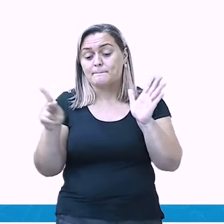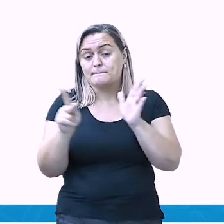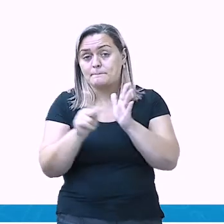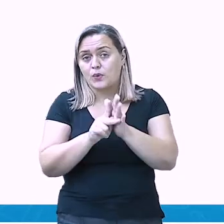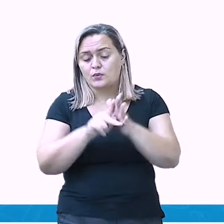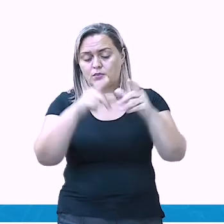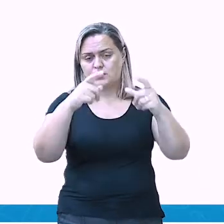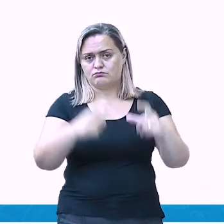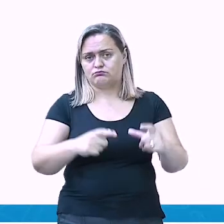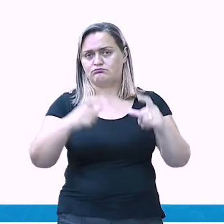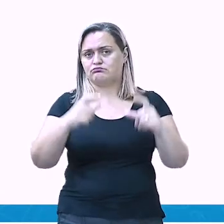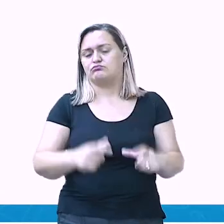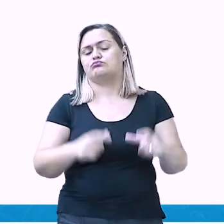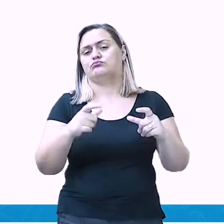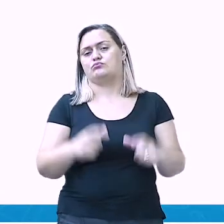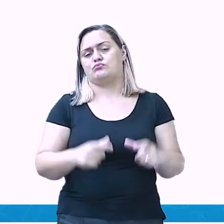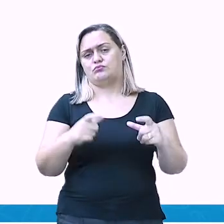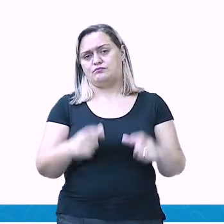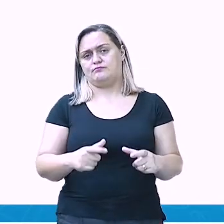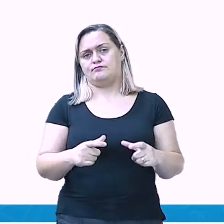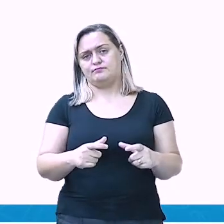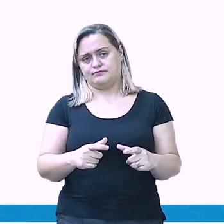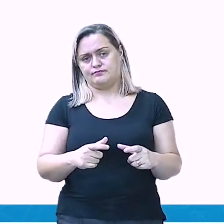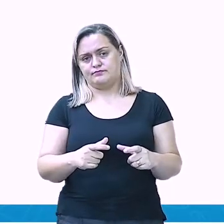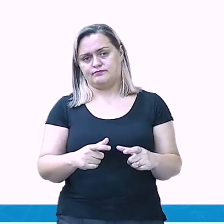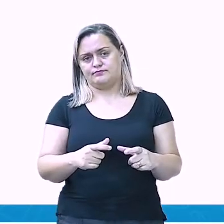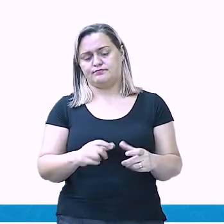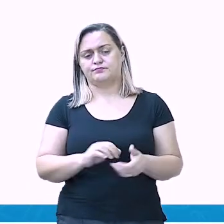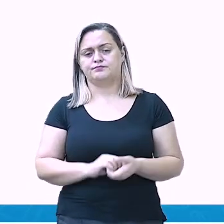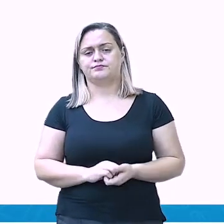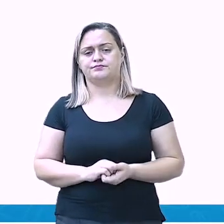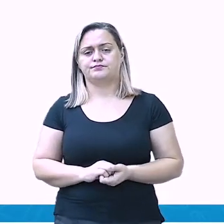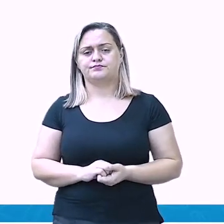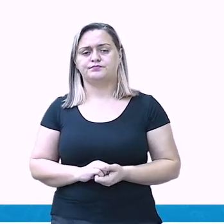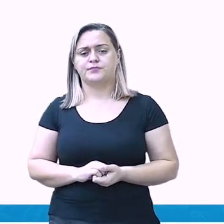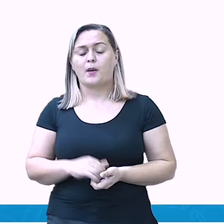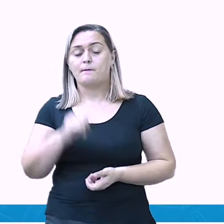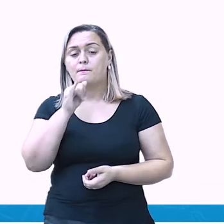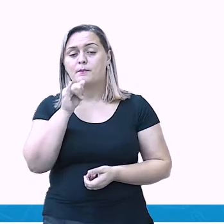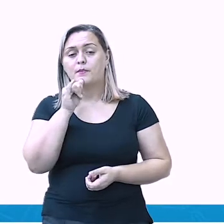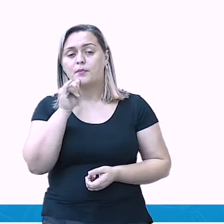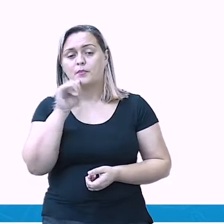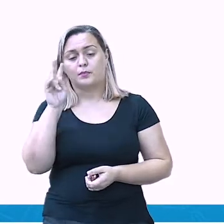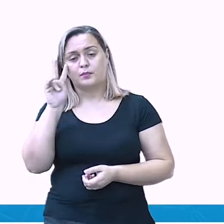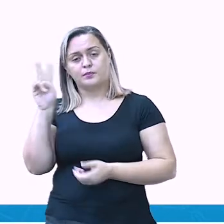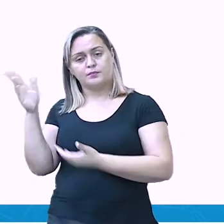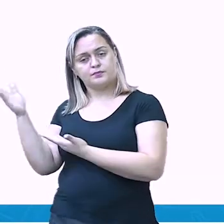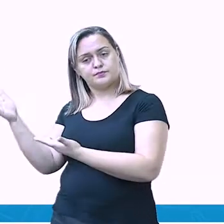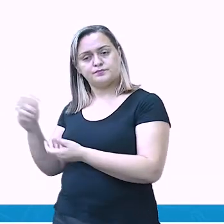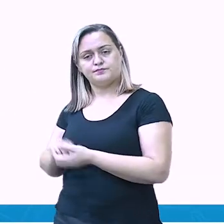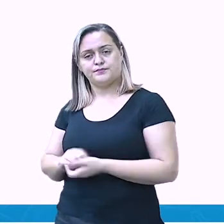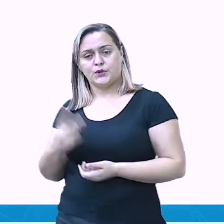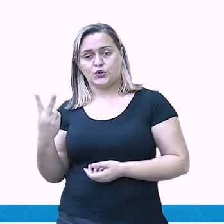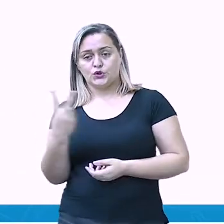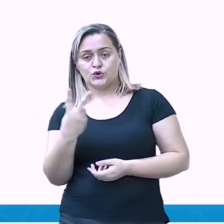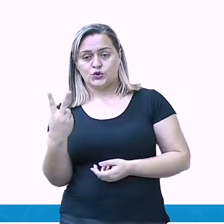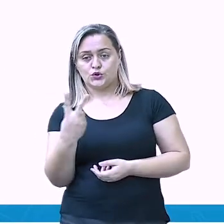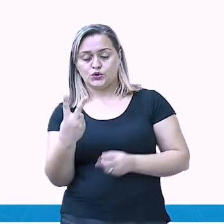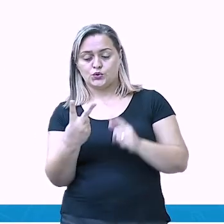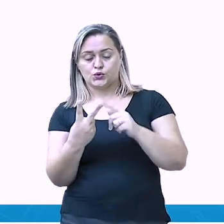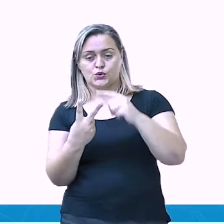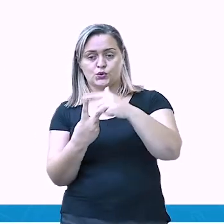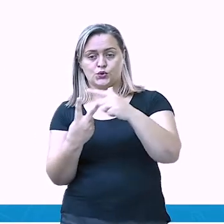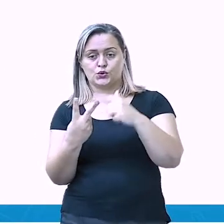representada. São chamados mapas temáticos. Então, nós temos aqui, olha, qual que é o tema desse primeiro mapa aqui?